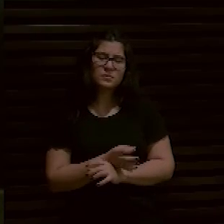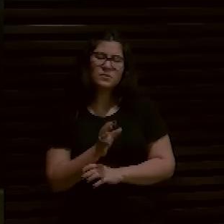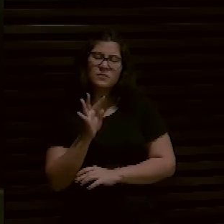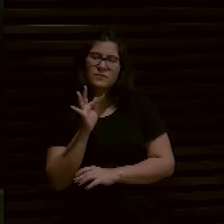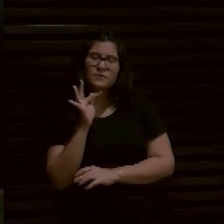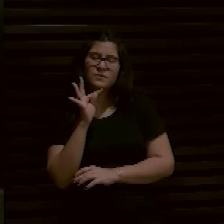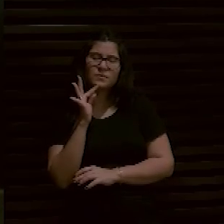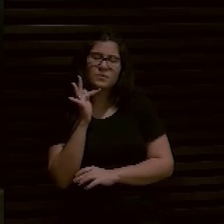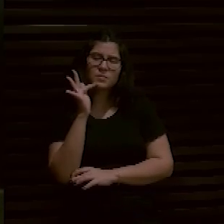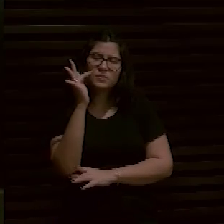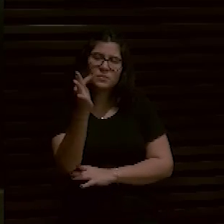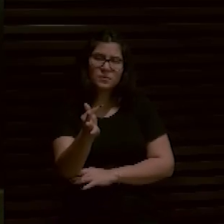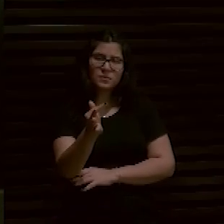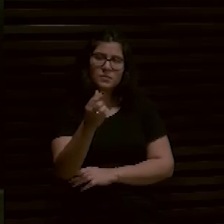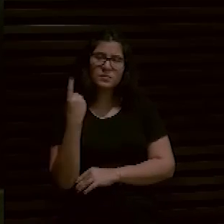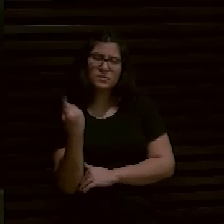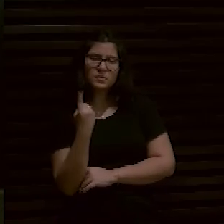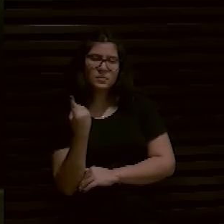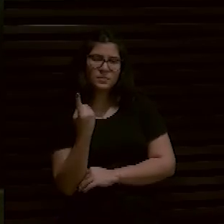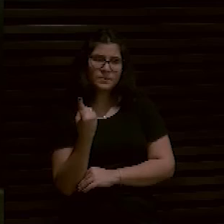destinado à solidão